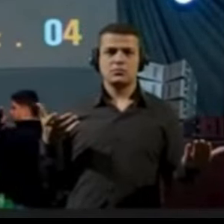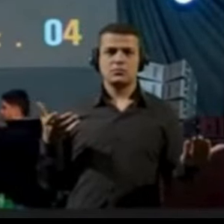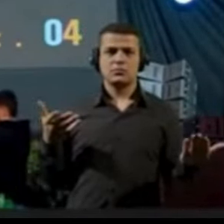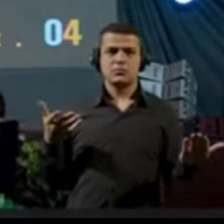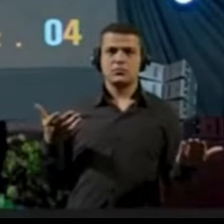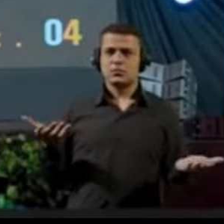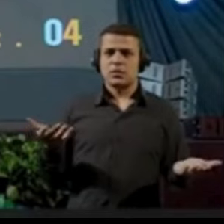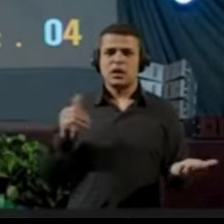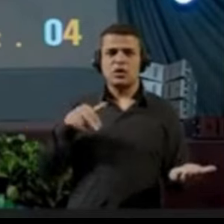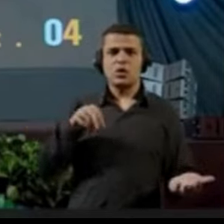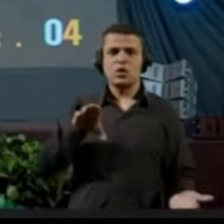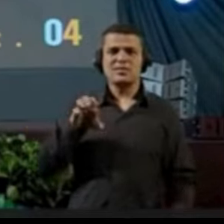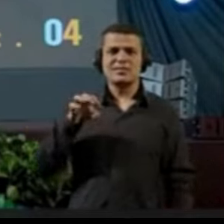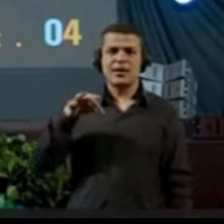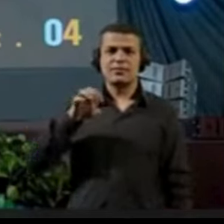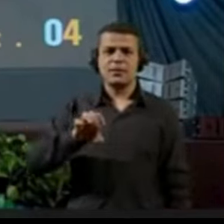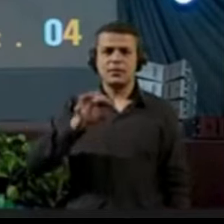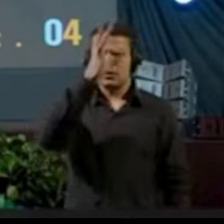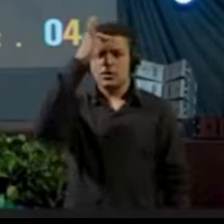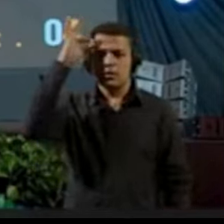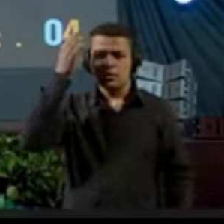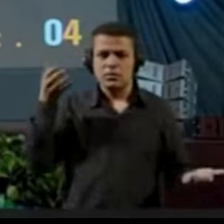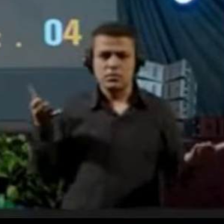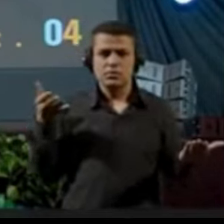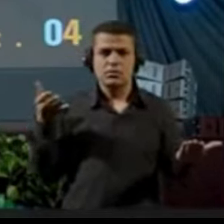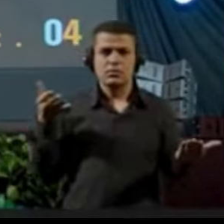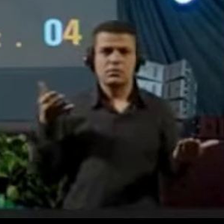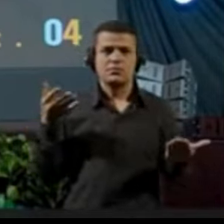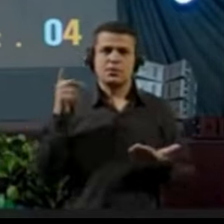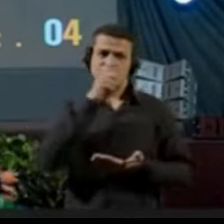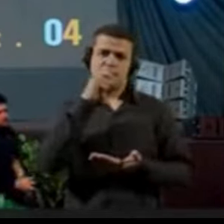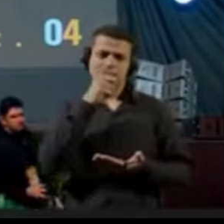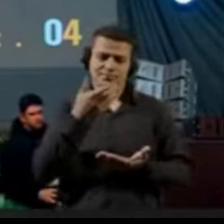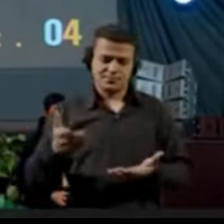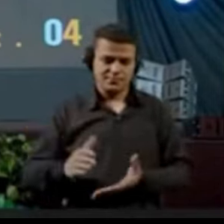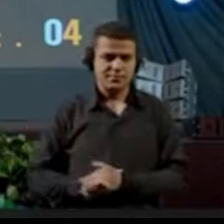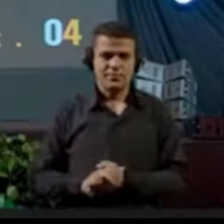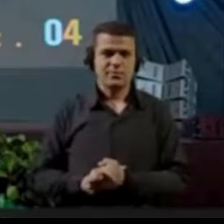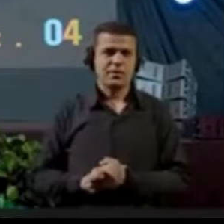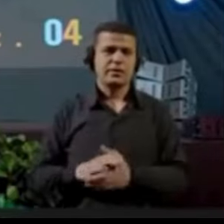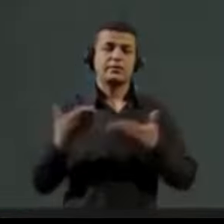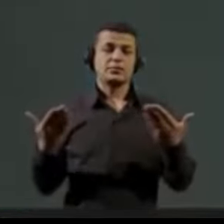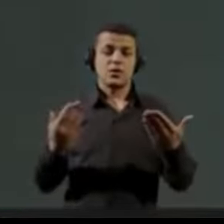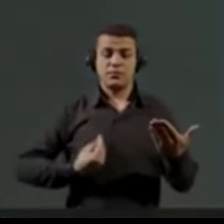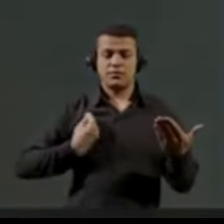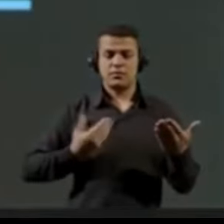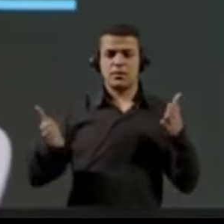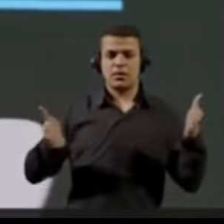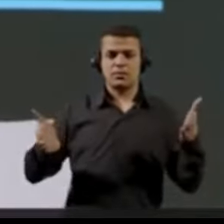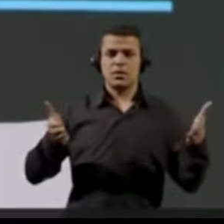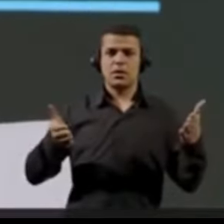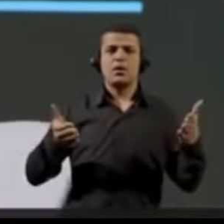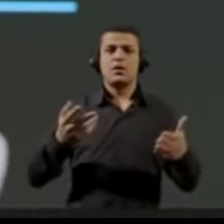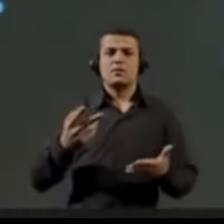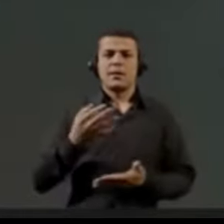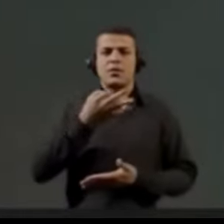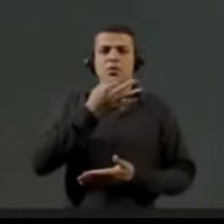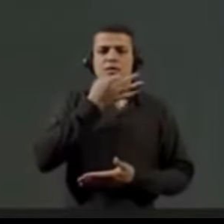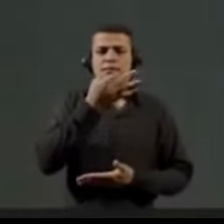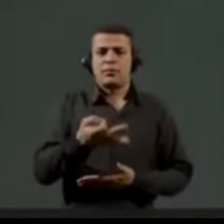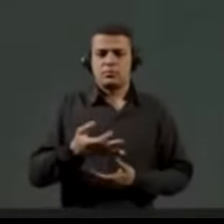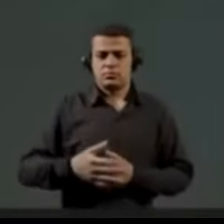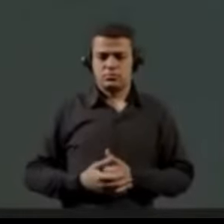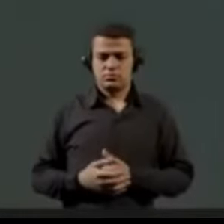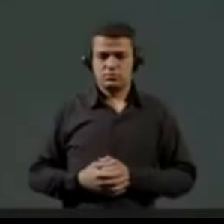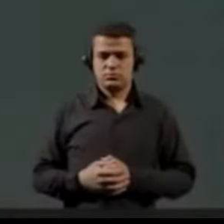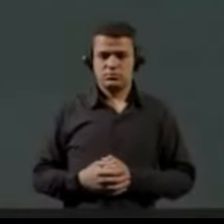descondenado. Ele não foi absolvido. Então nós vivemos uma época absurda no Brasil. Falei da